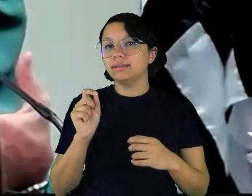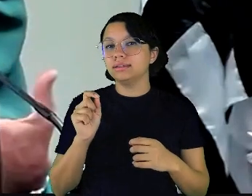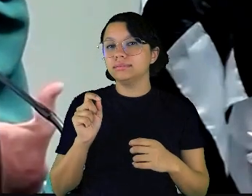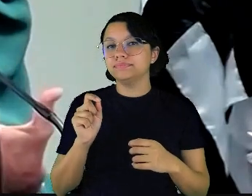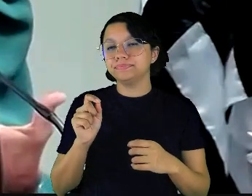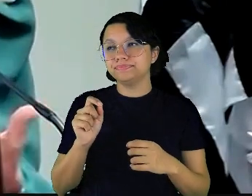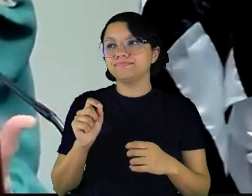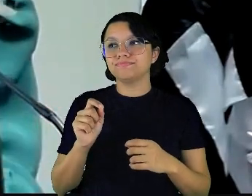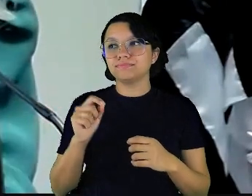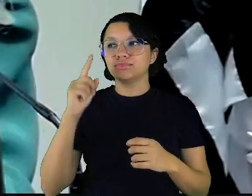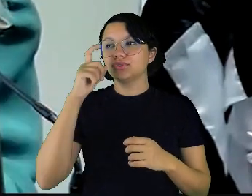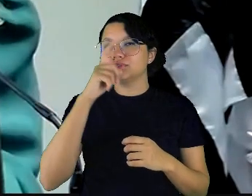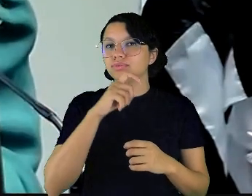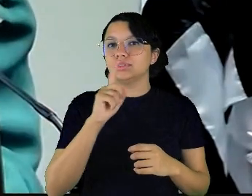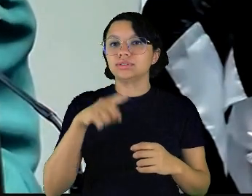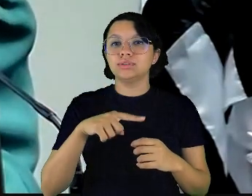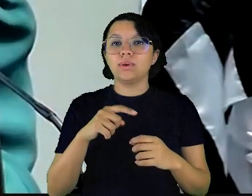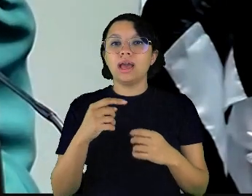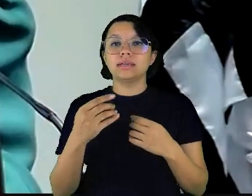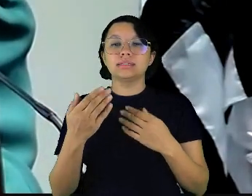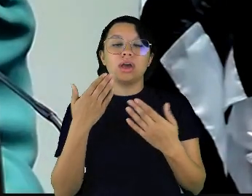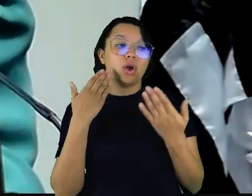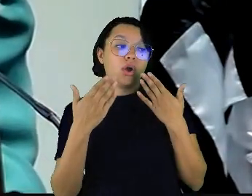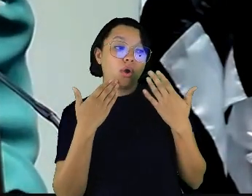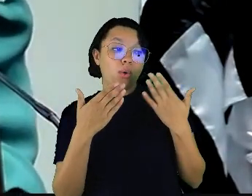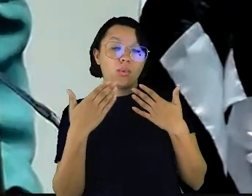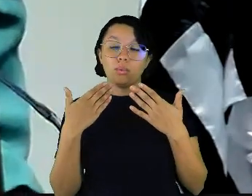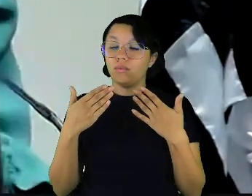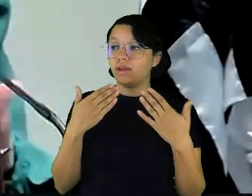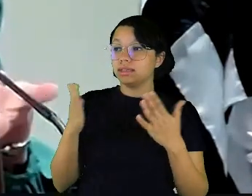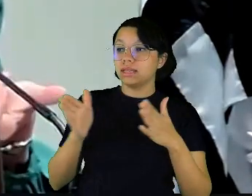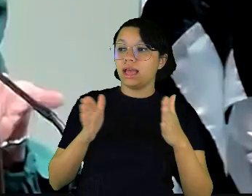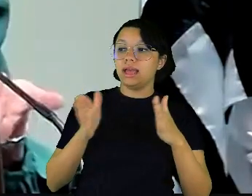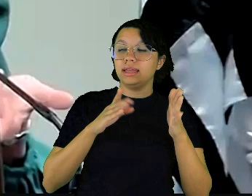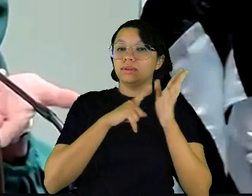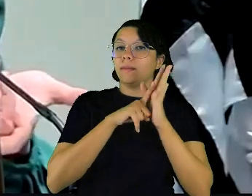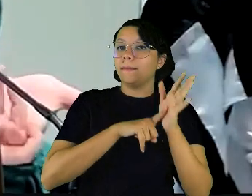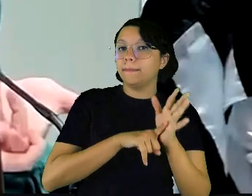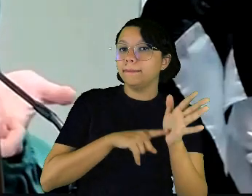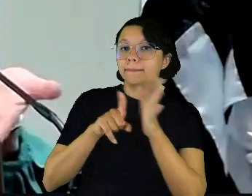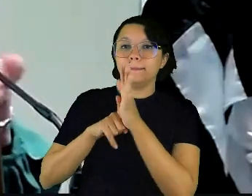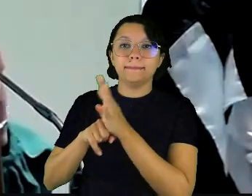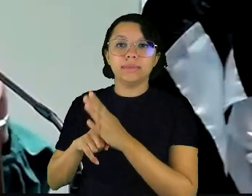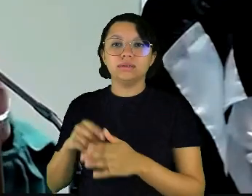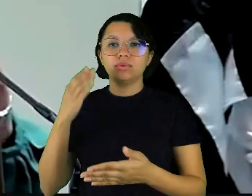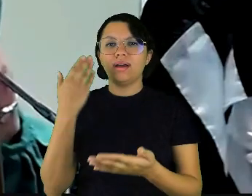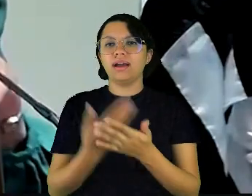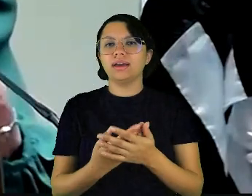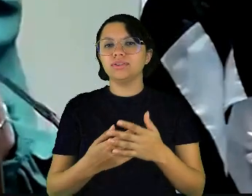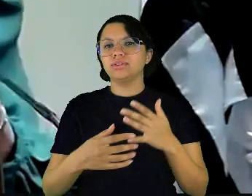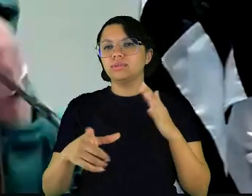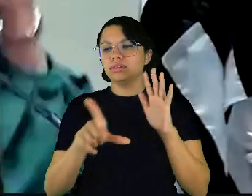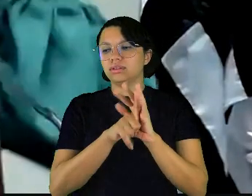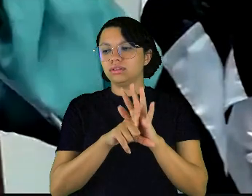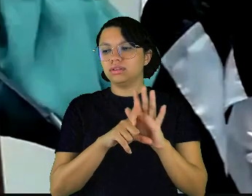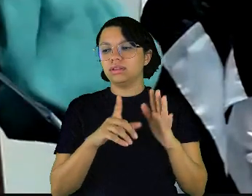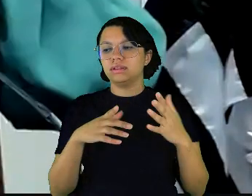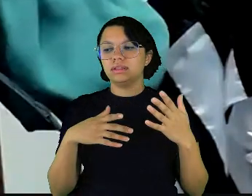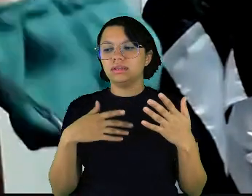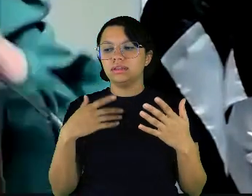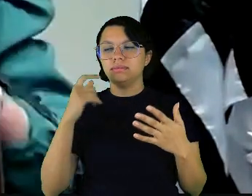tormentoso essa integração entre os peritos. Nós não temos isso. Eu acredito que o legislador vai precisar